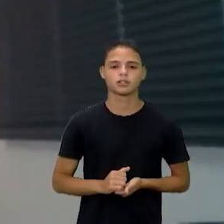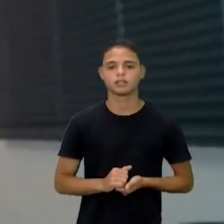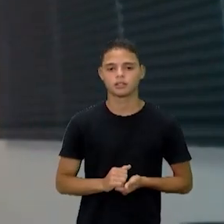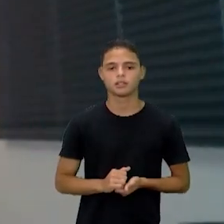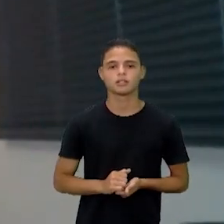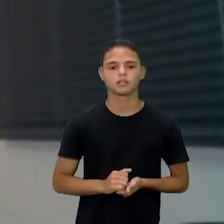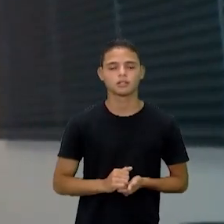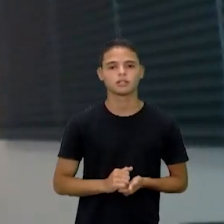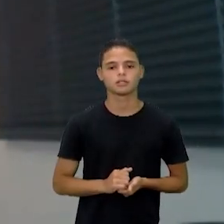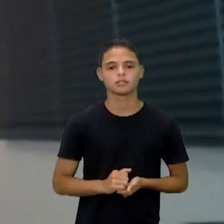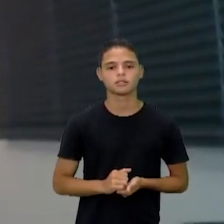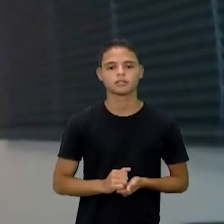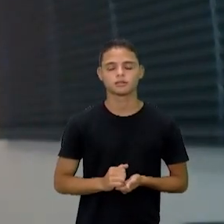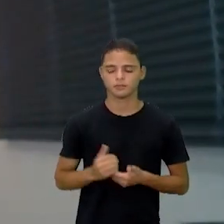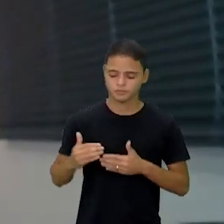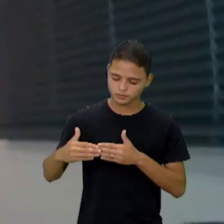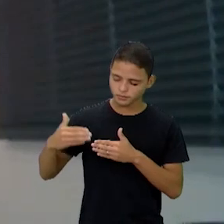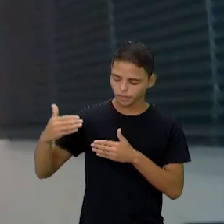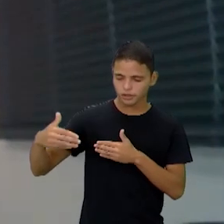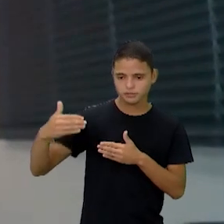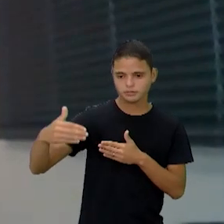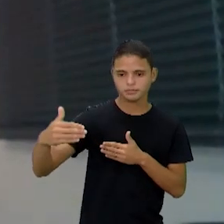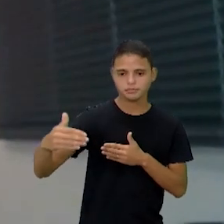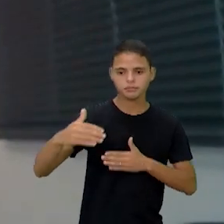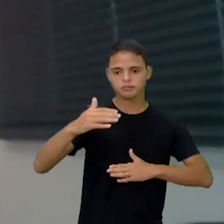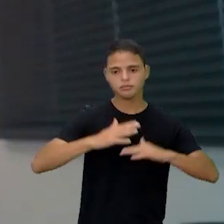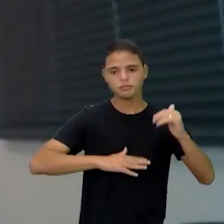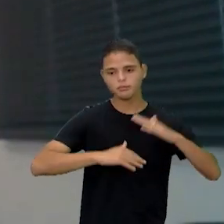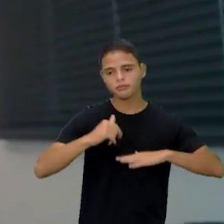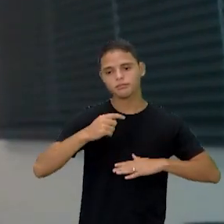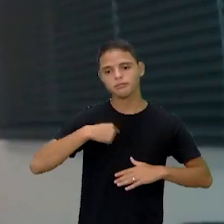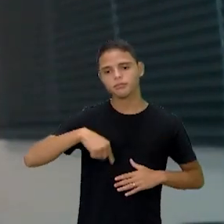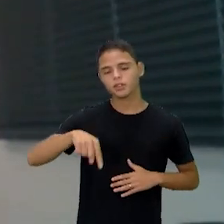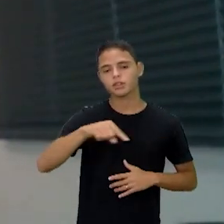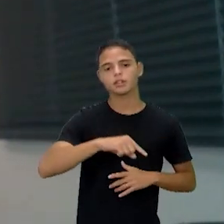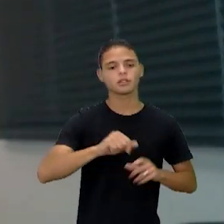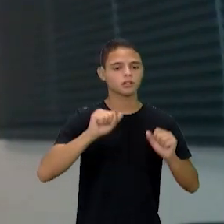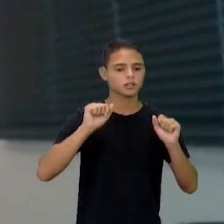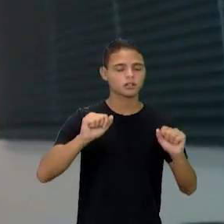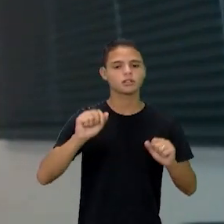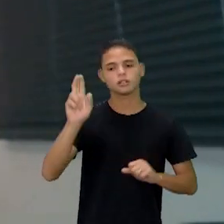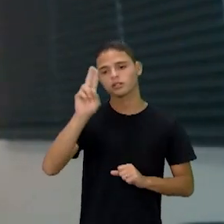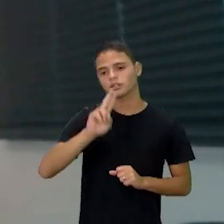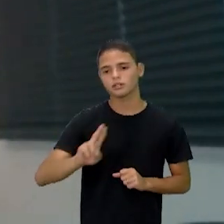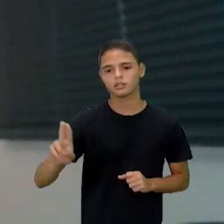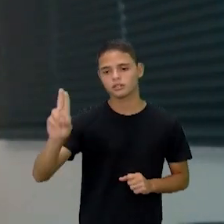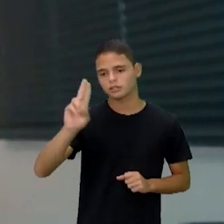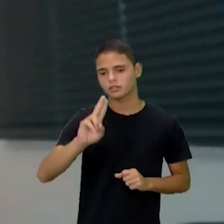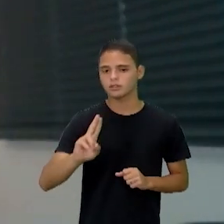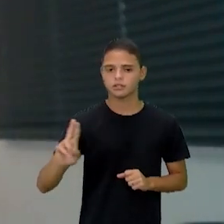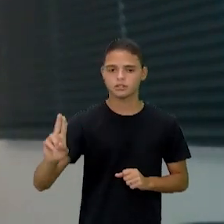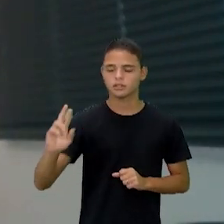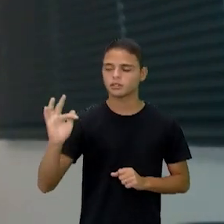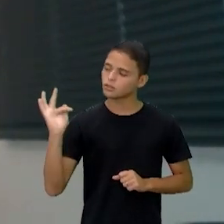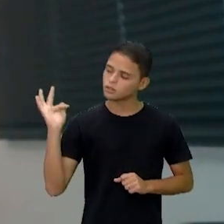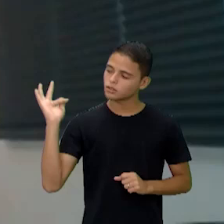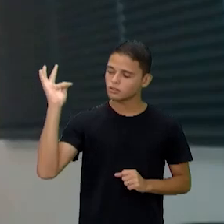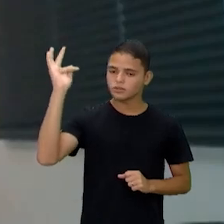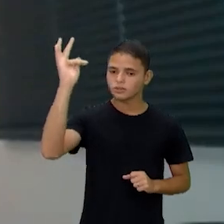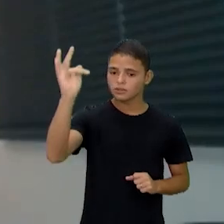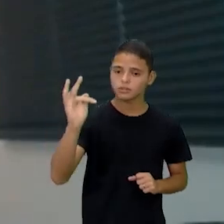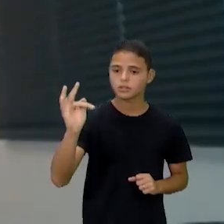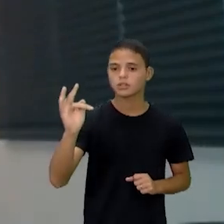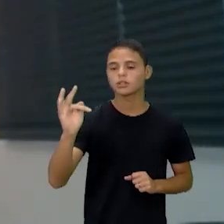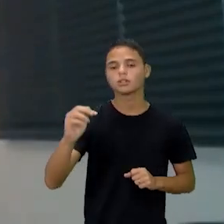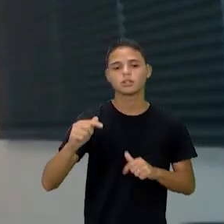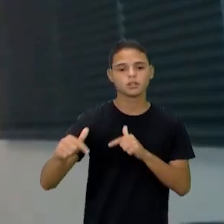um desenvolvimento dessas habilidades para que eu possa utilizá-las no futuro aí, quando eu for um profissional e